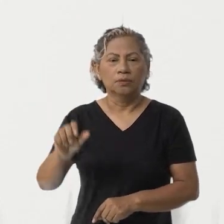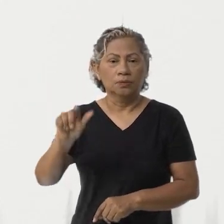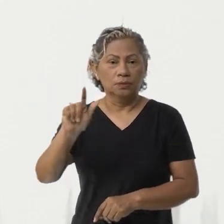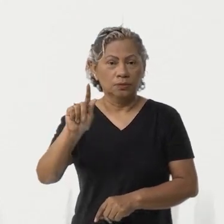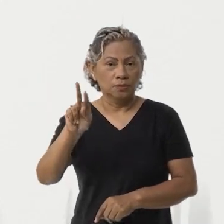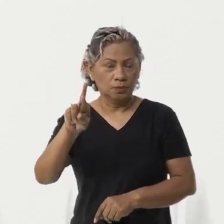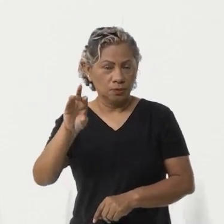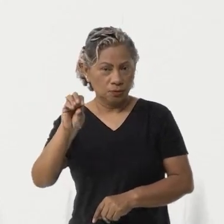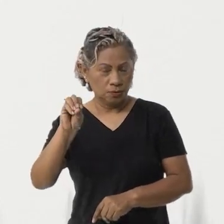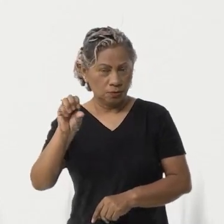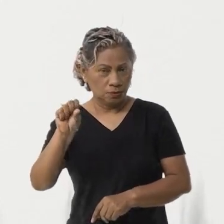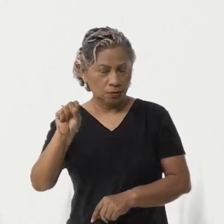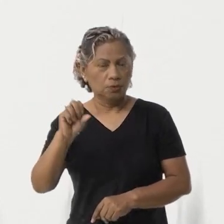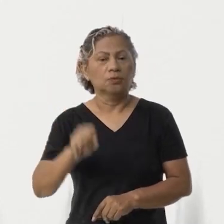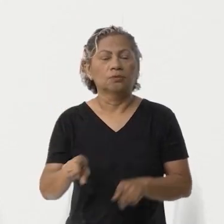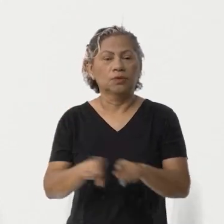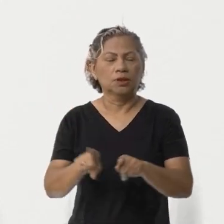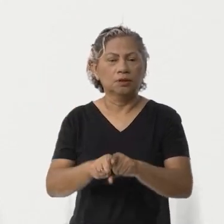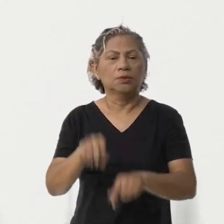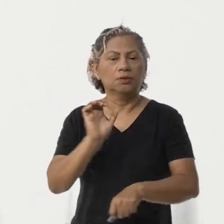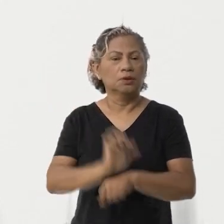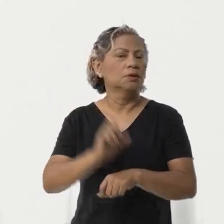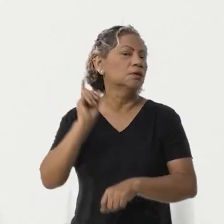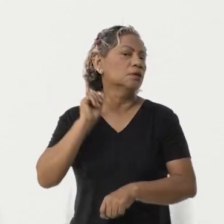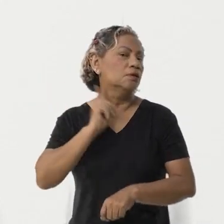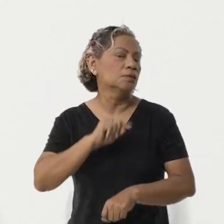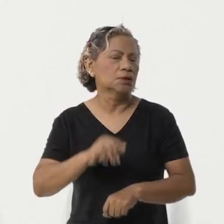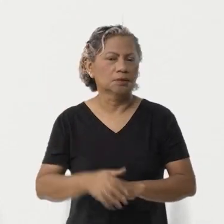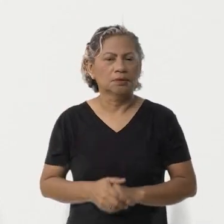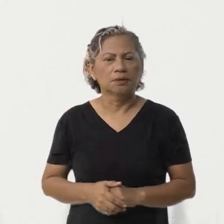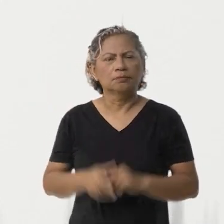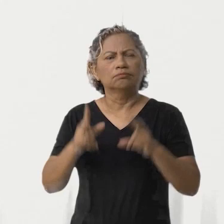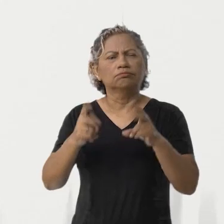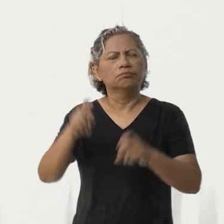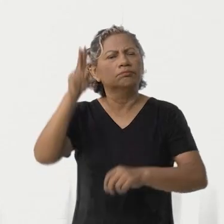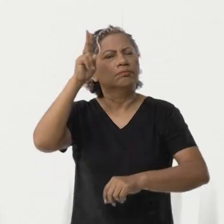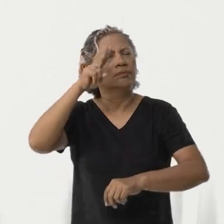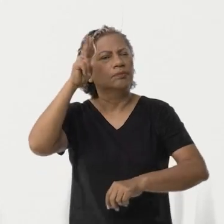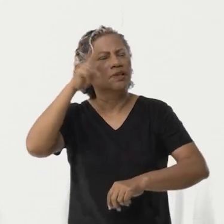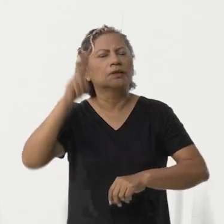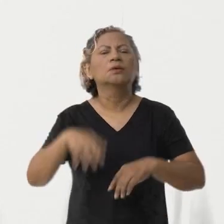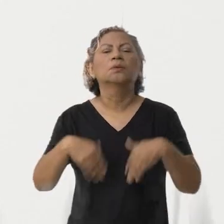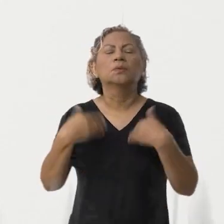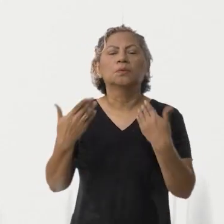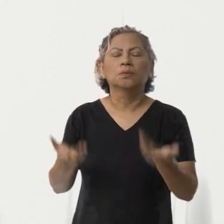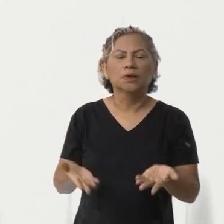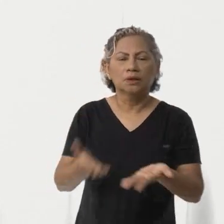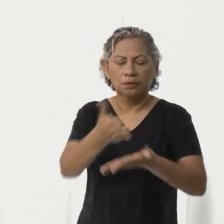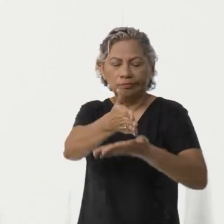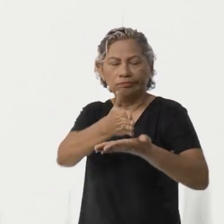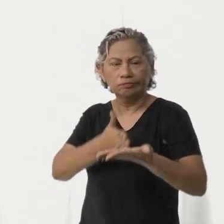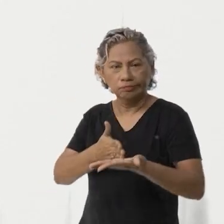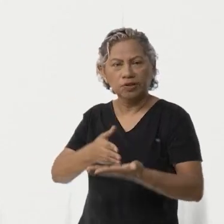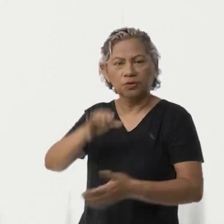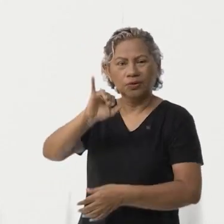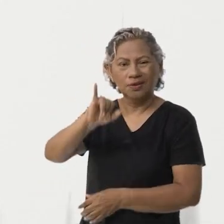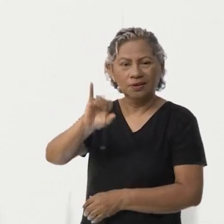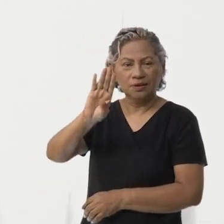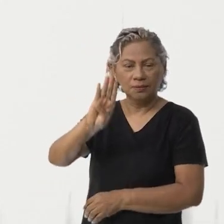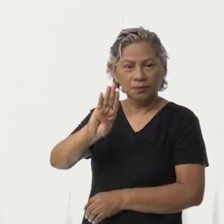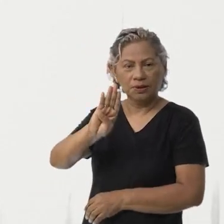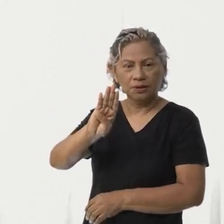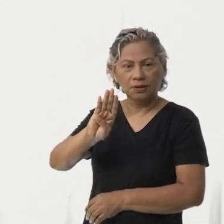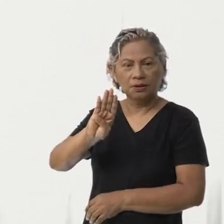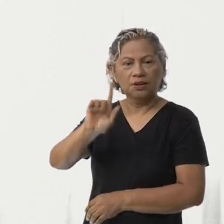e também aqui no estado de Minas Gerais. Agora, aproveitando que estamos dentro desse mapa, nós vamos relembrar quais são, então,